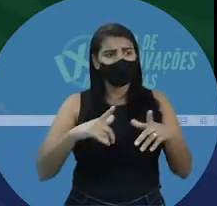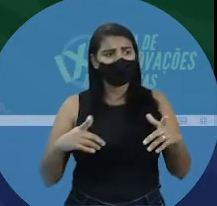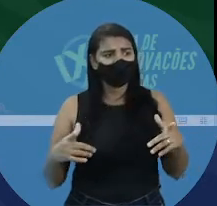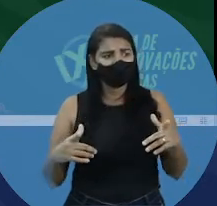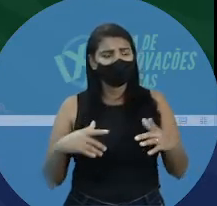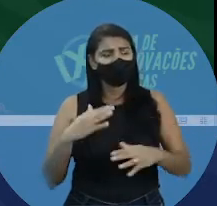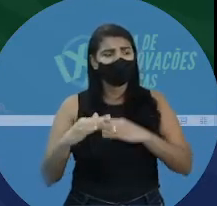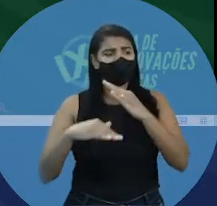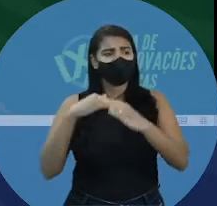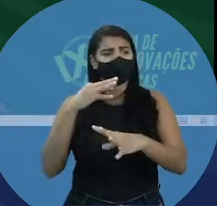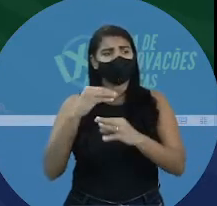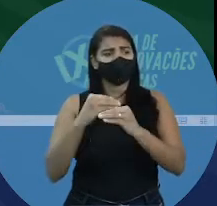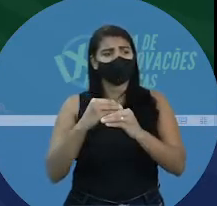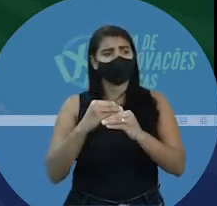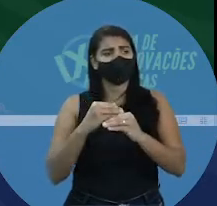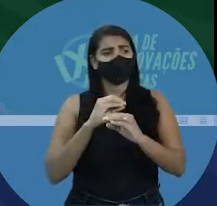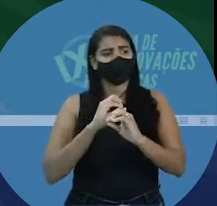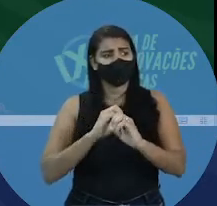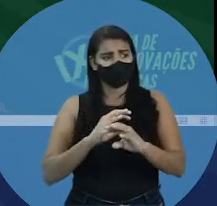desenvolvimento das aulas